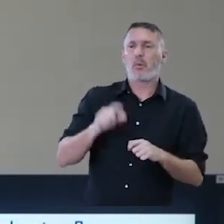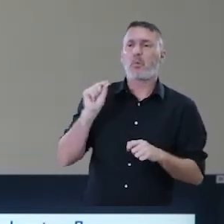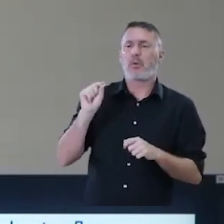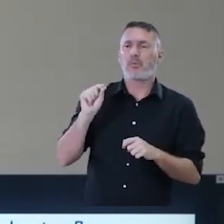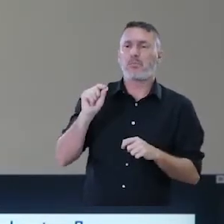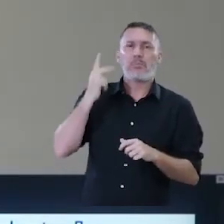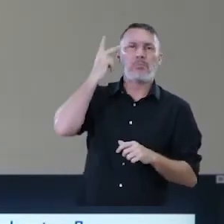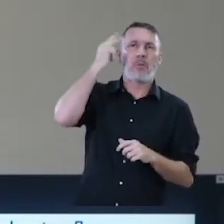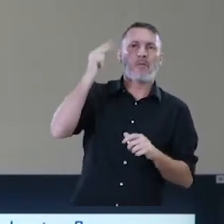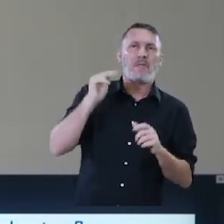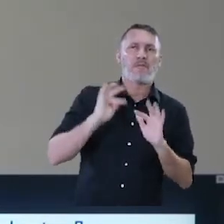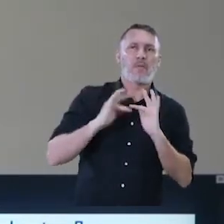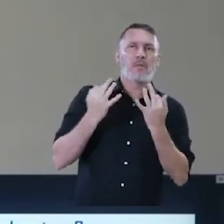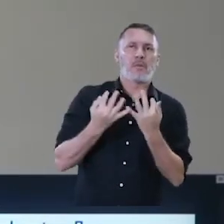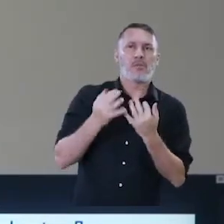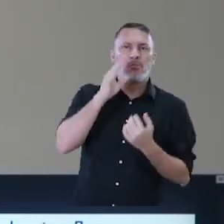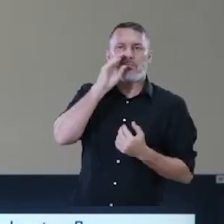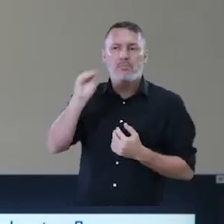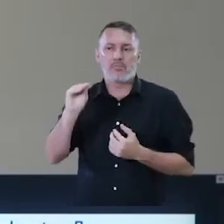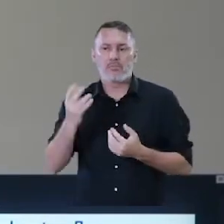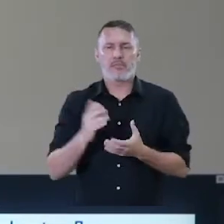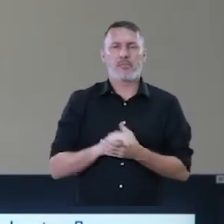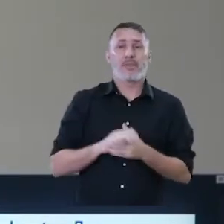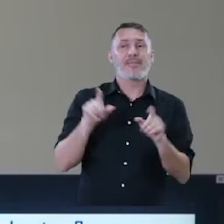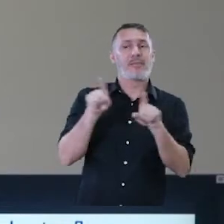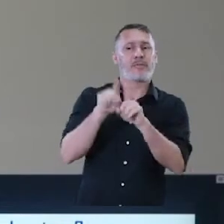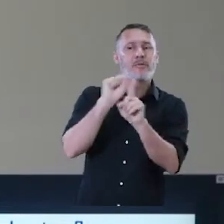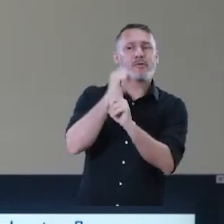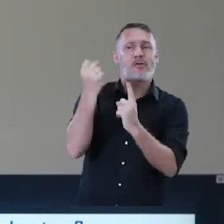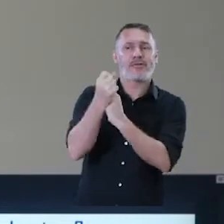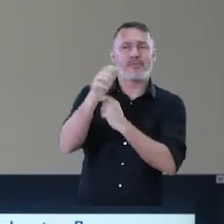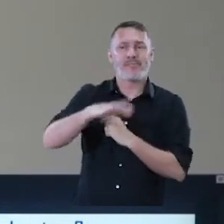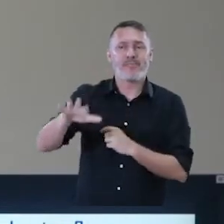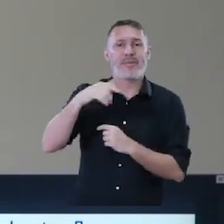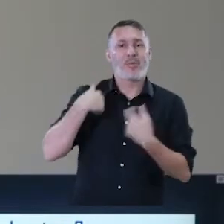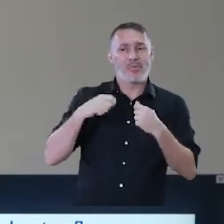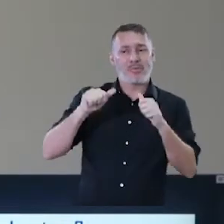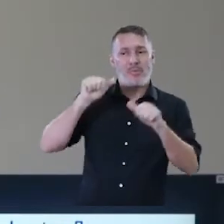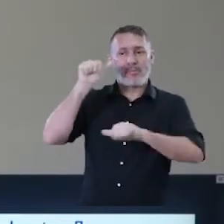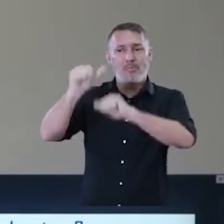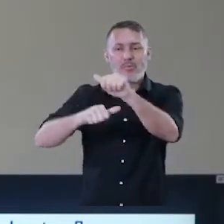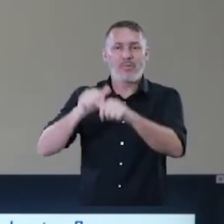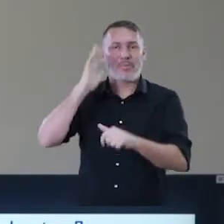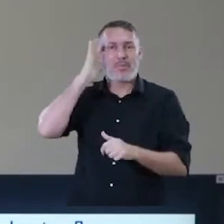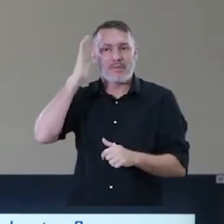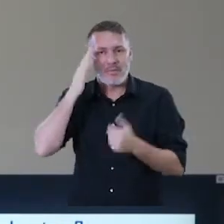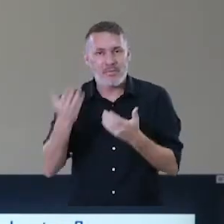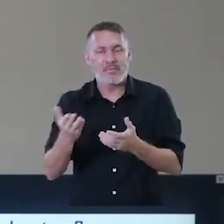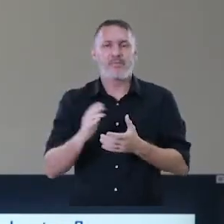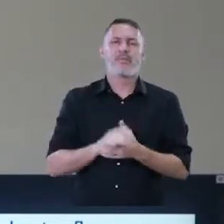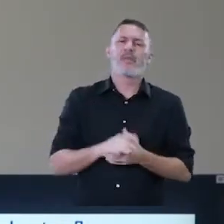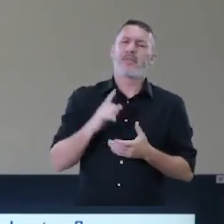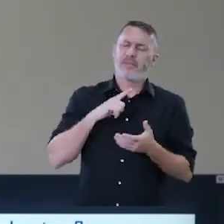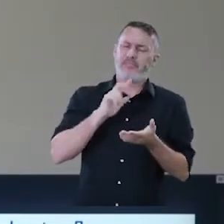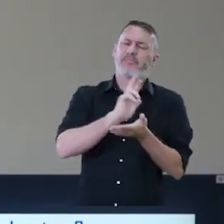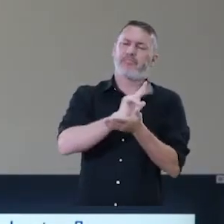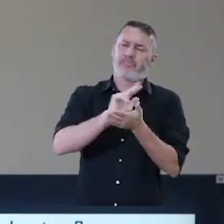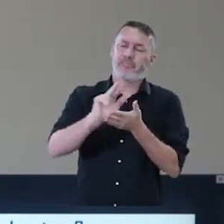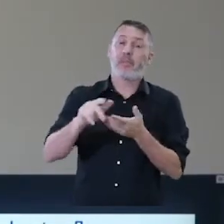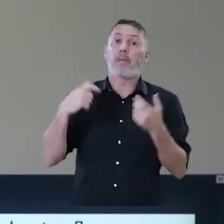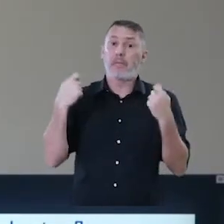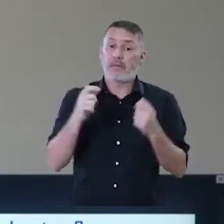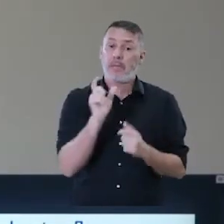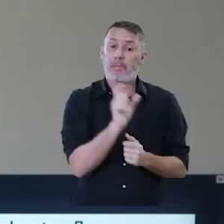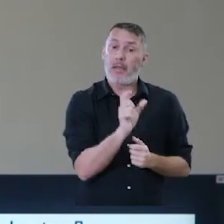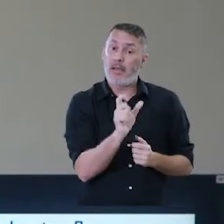eu posso colocar ali, né, que precisa desconstruir o pensamento da sociedade e assim sucessivamente. São palavras